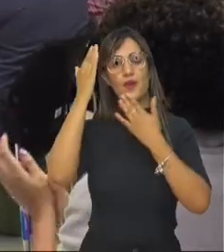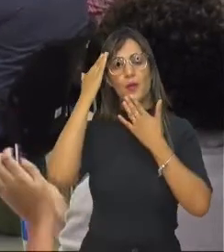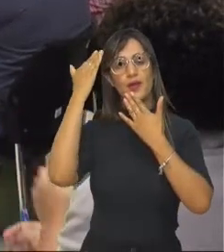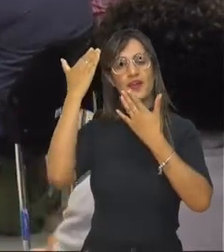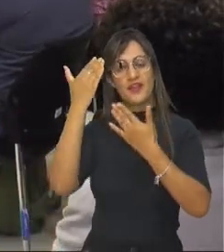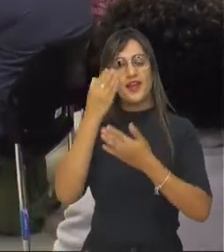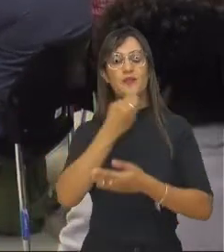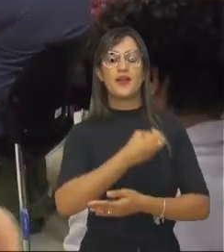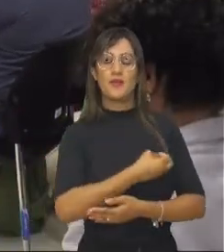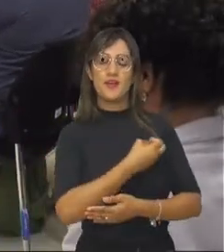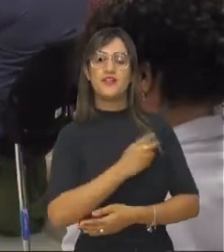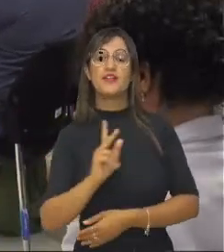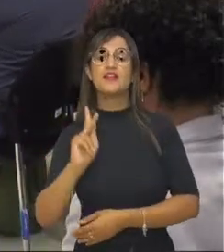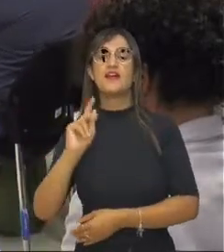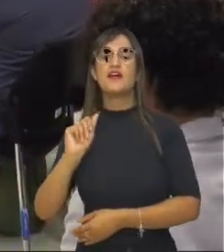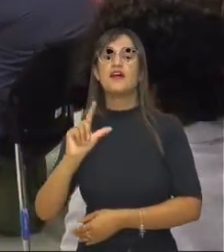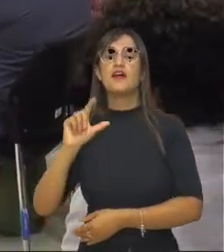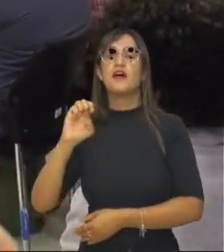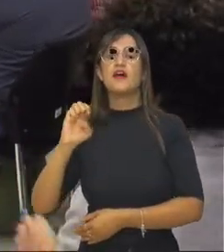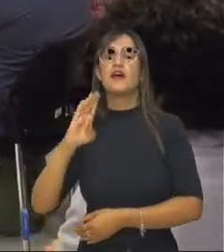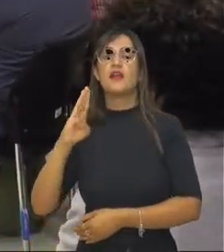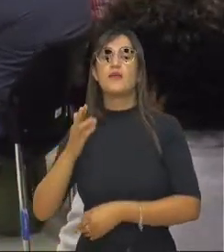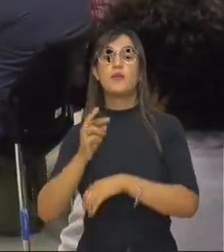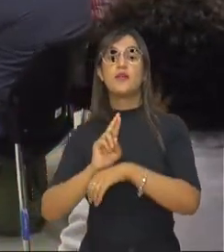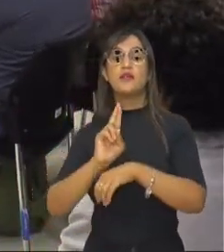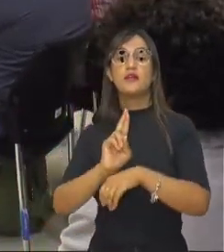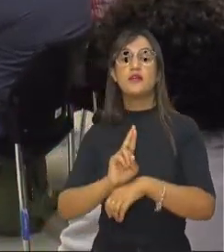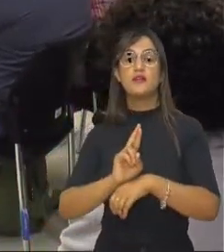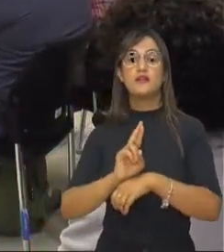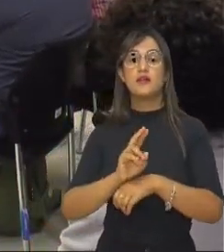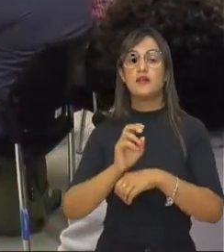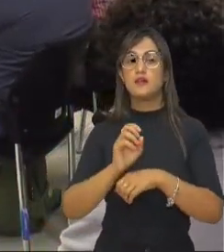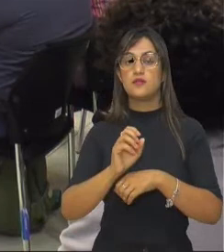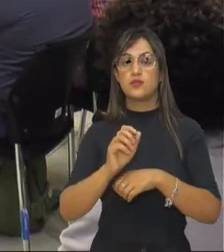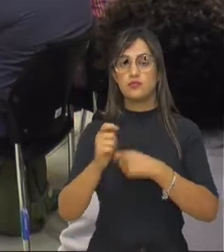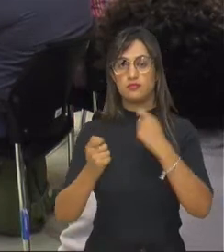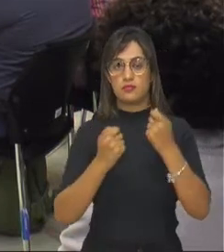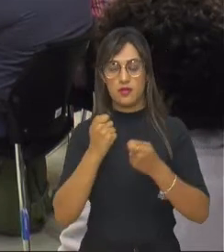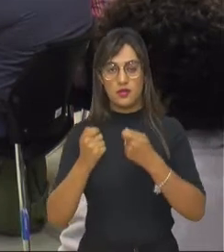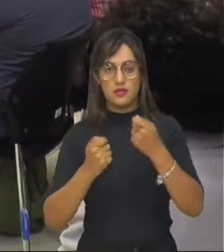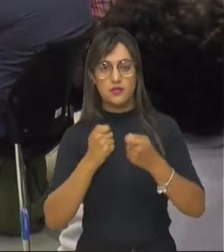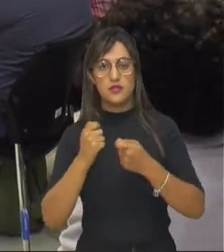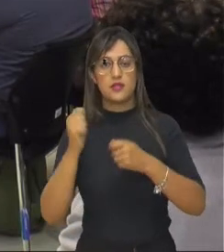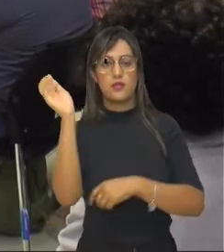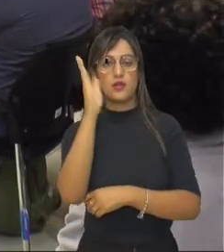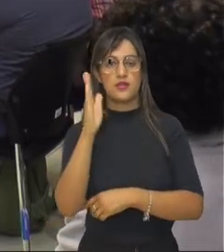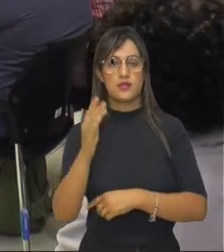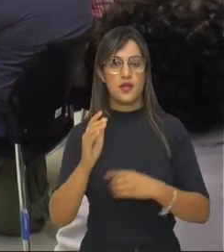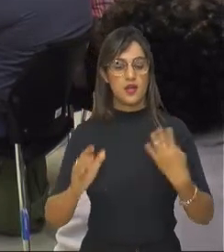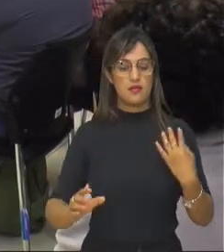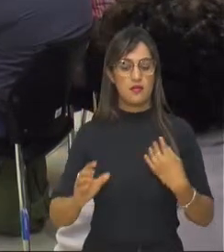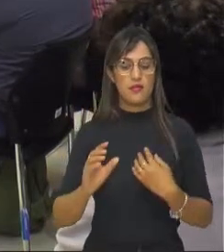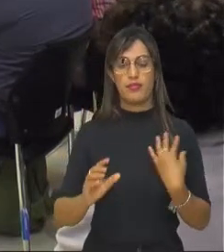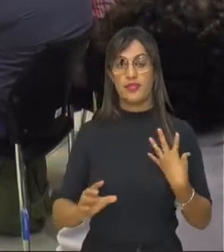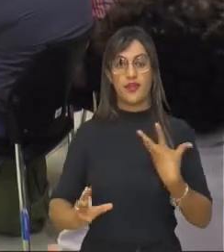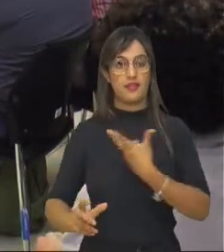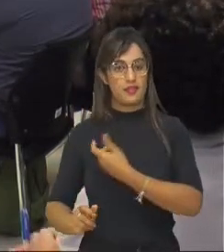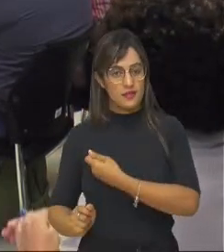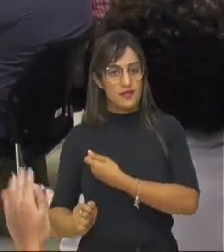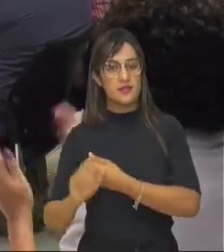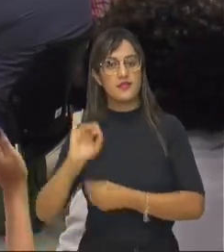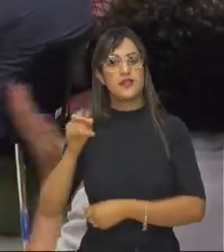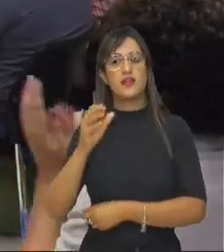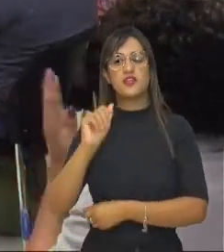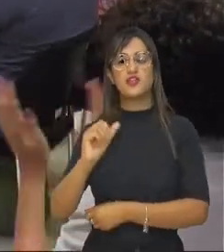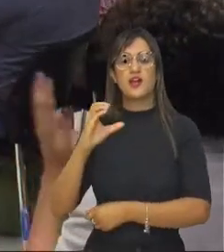presença, Caleb. Representando a Associação Brasileira de Estudos da Transhomocultura, a ABET, Jaqueline Gomes